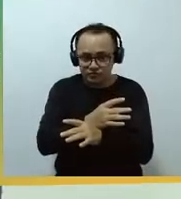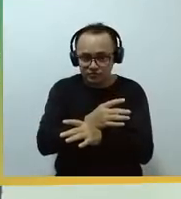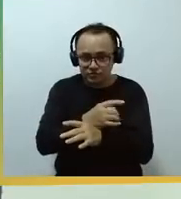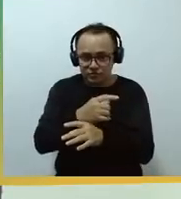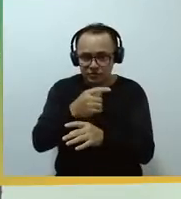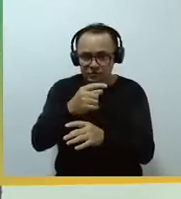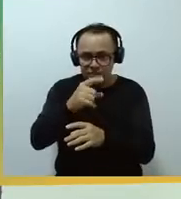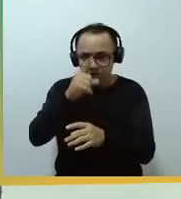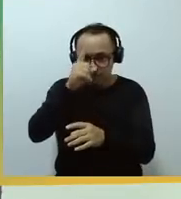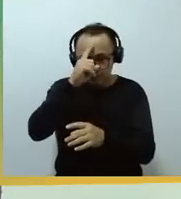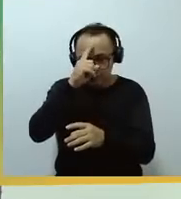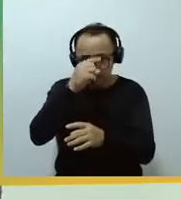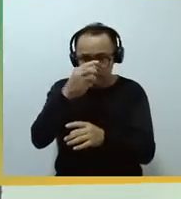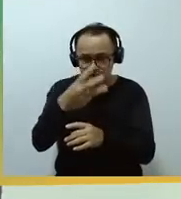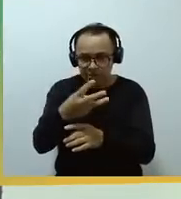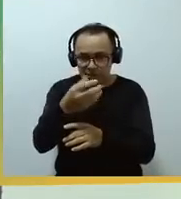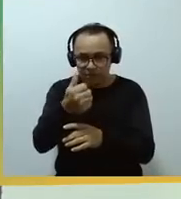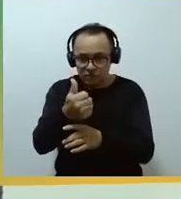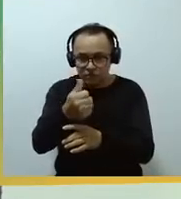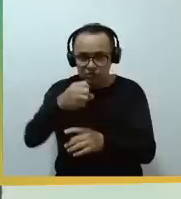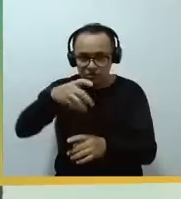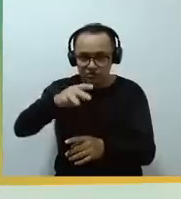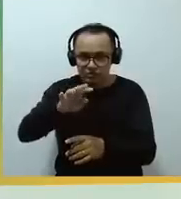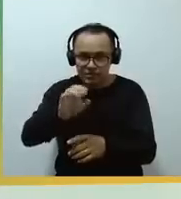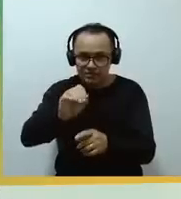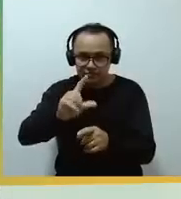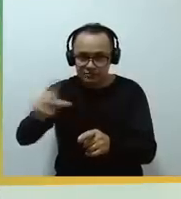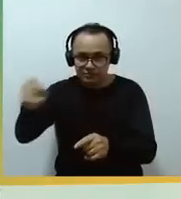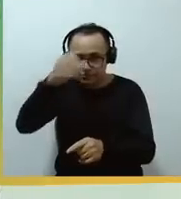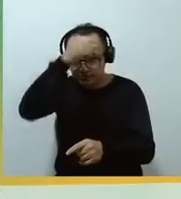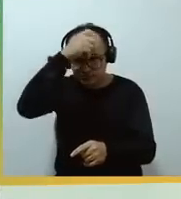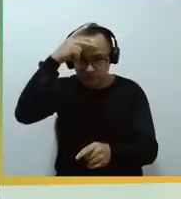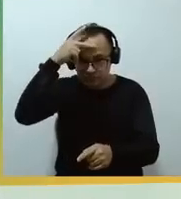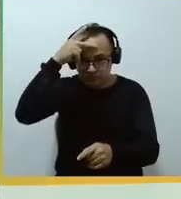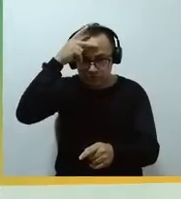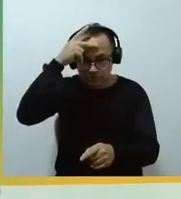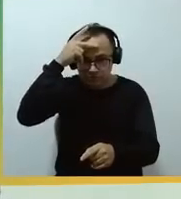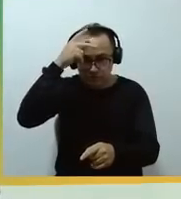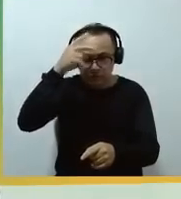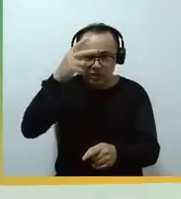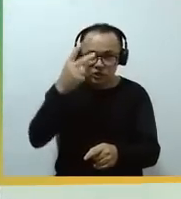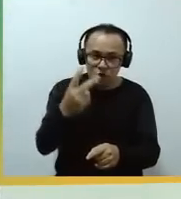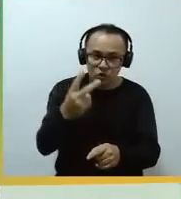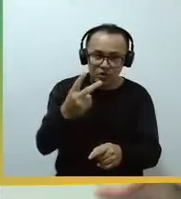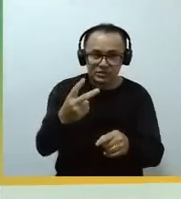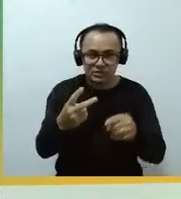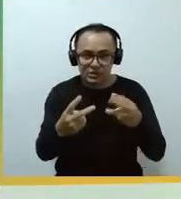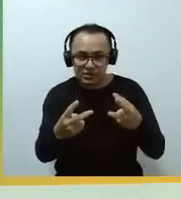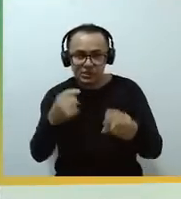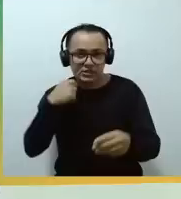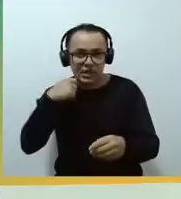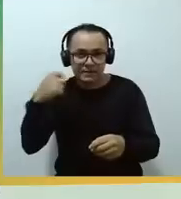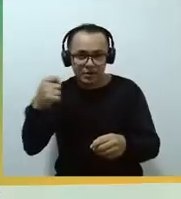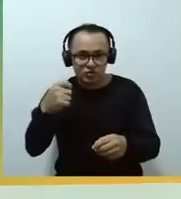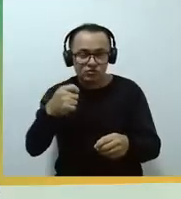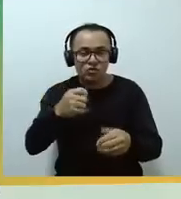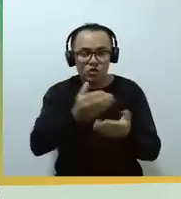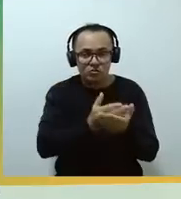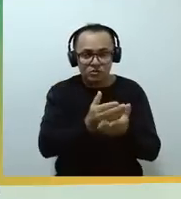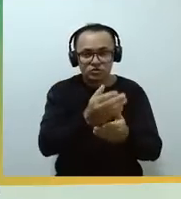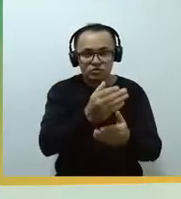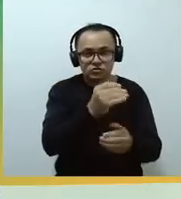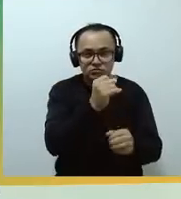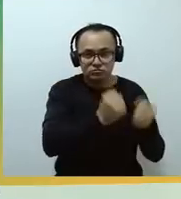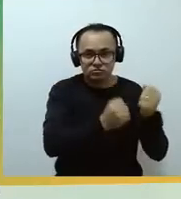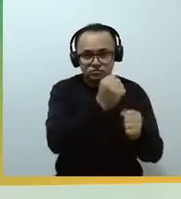da prefeitura, e o aterro começou a operar dia 2 ou dia 3 de abril. Já era o Renatinho daí. Tá, e essa empresa? Porque essa